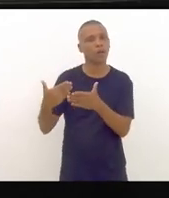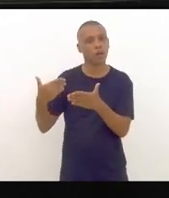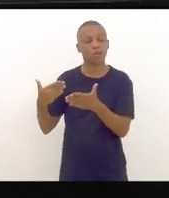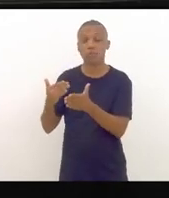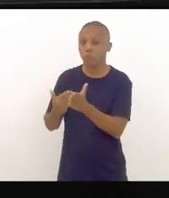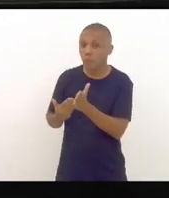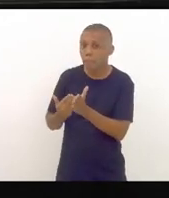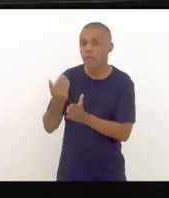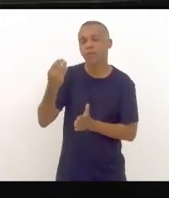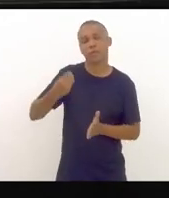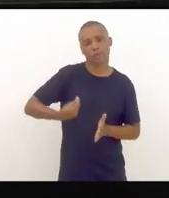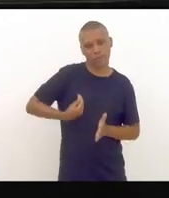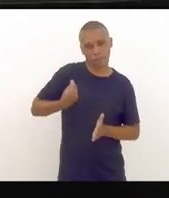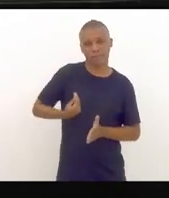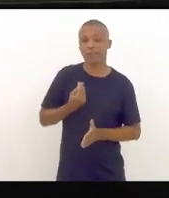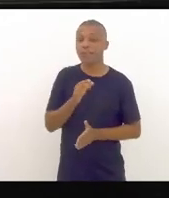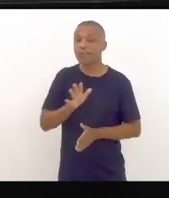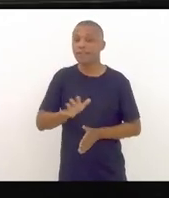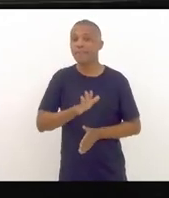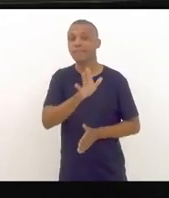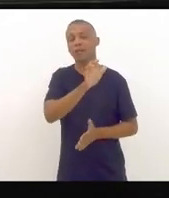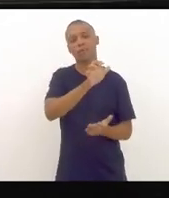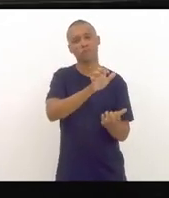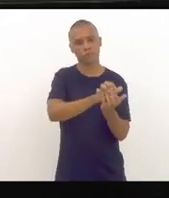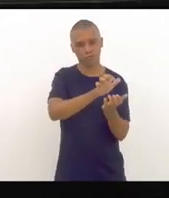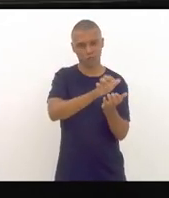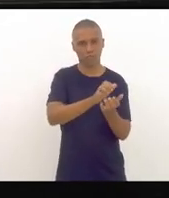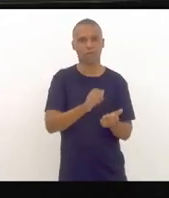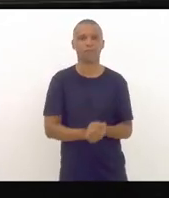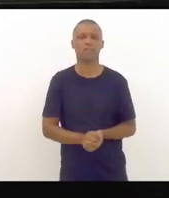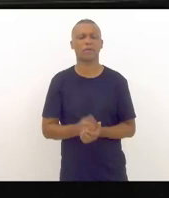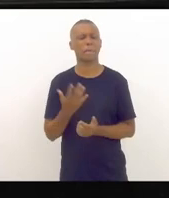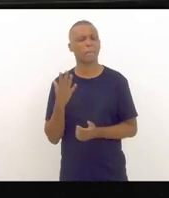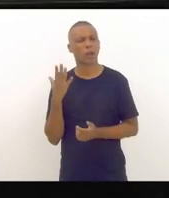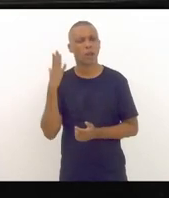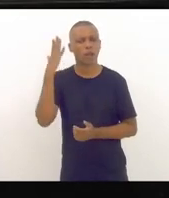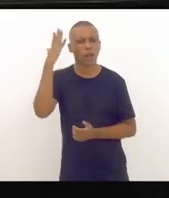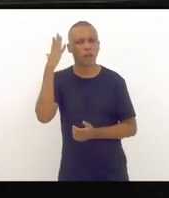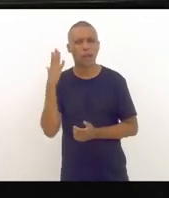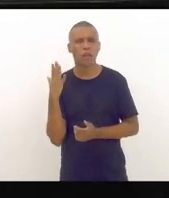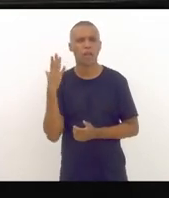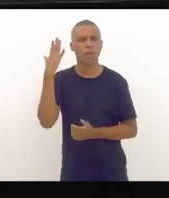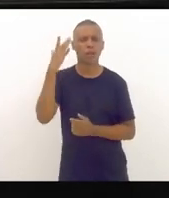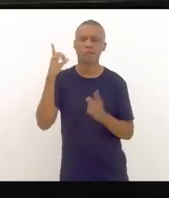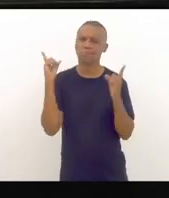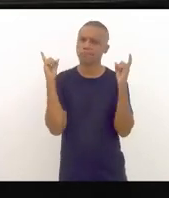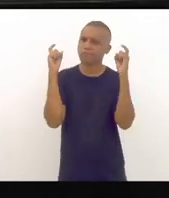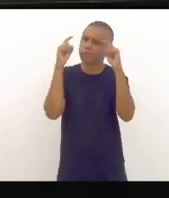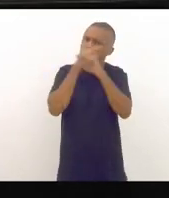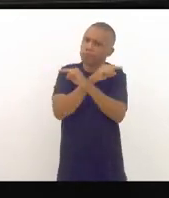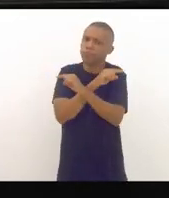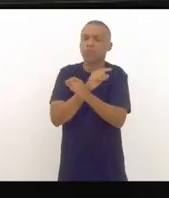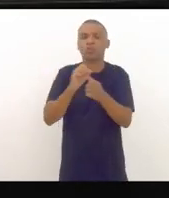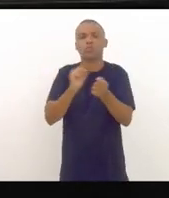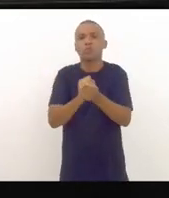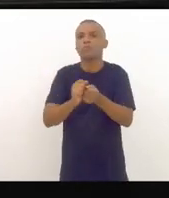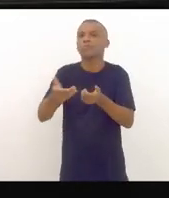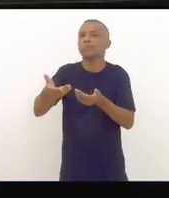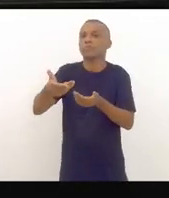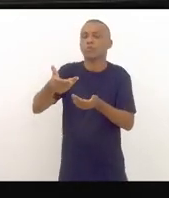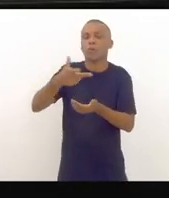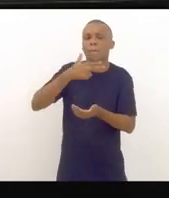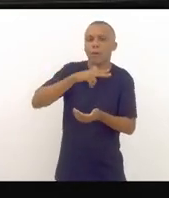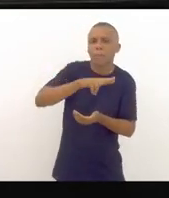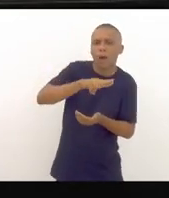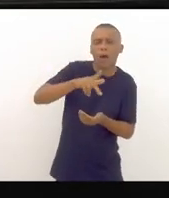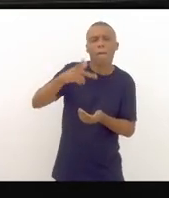começo da minha vida, do Jacarezinho, das dificuldades que passei junto com meus irmãos e com meus pais. E